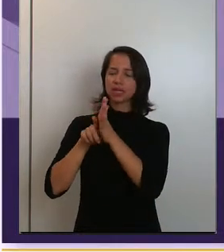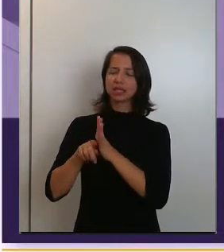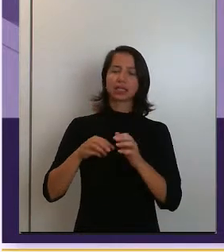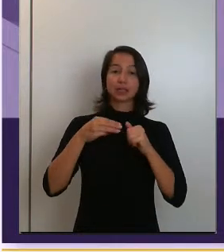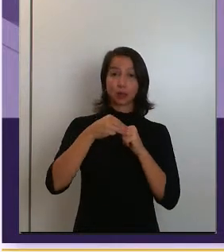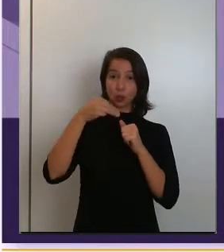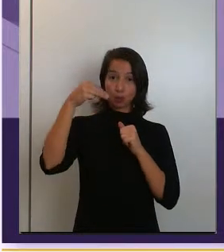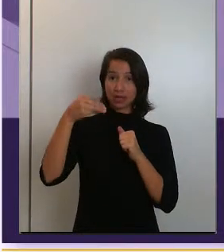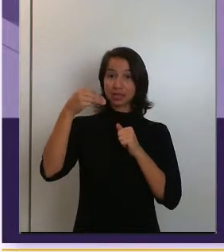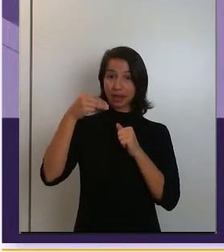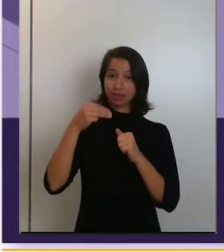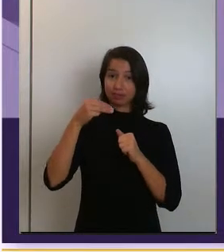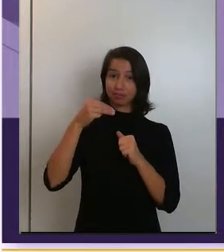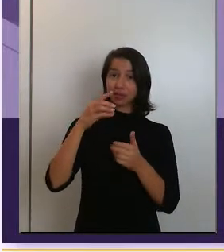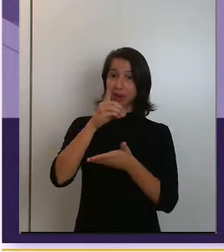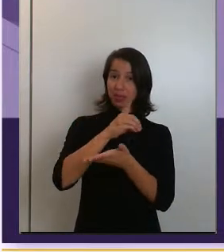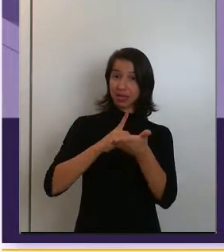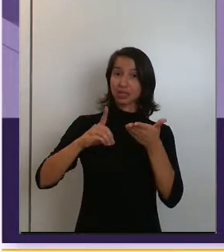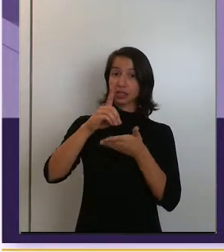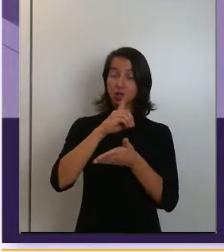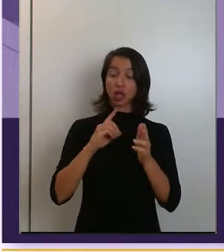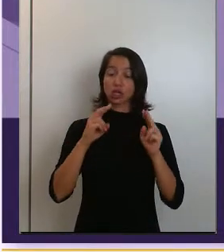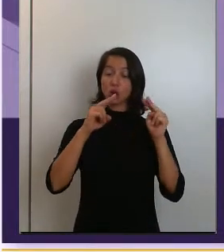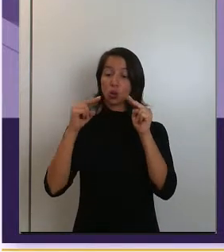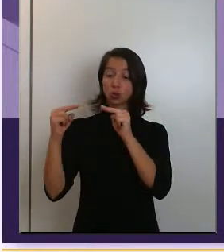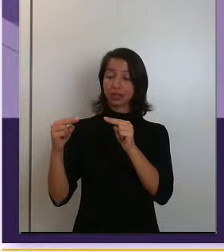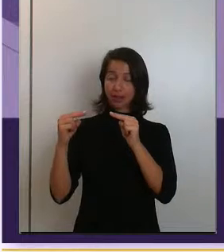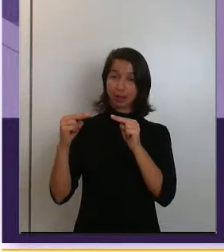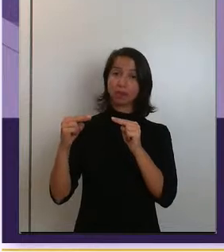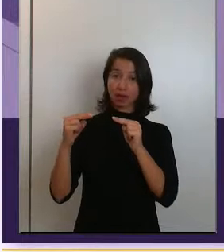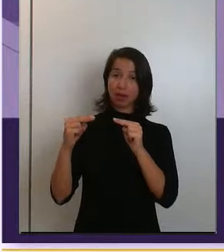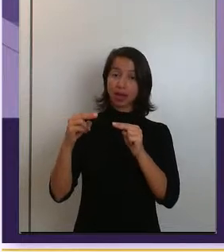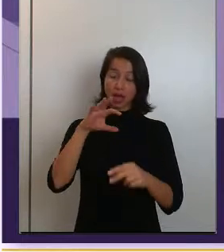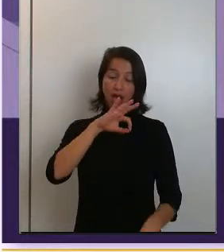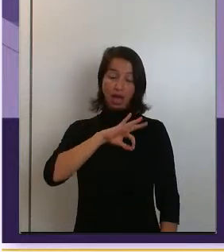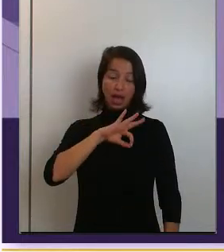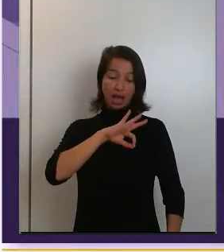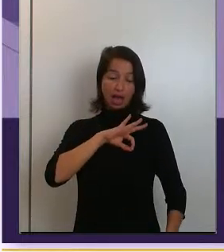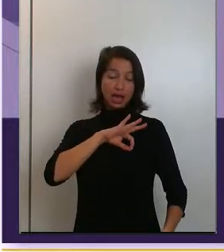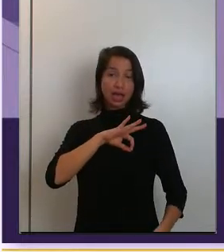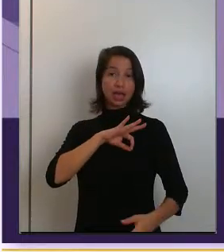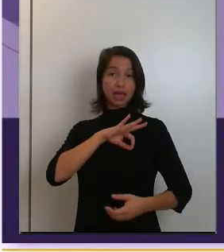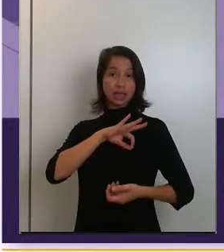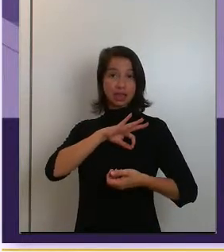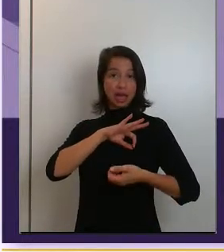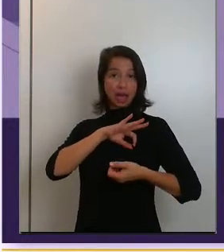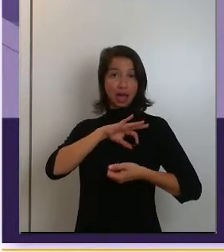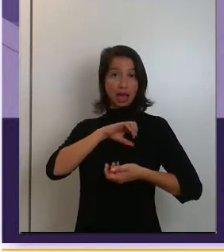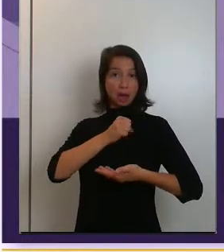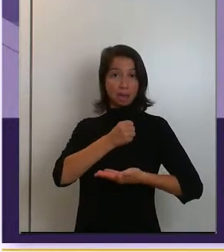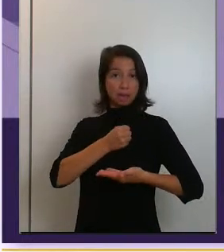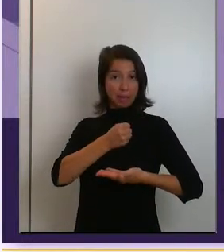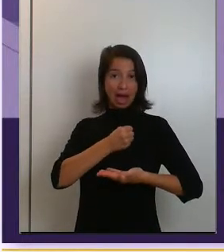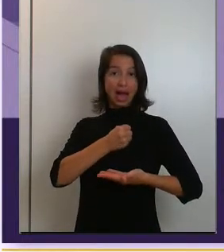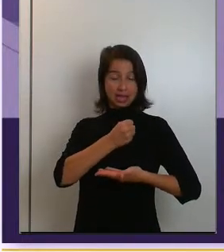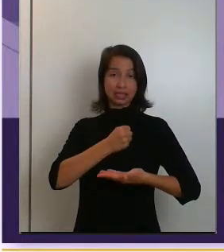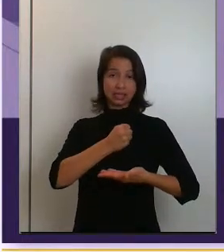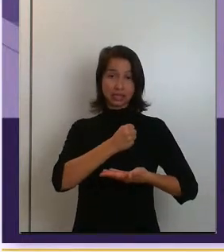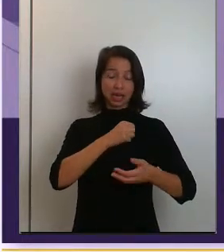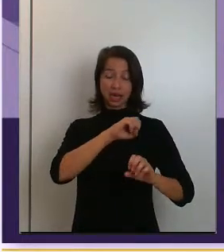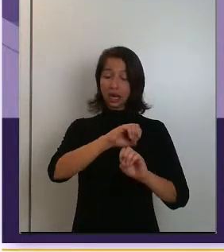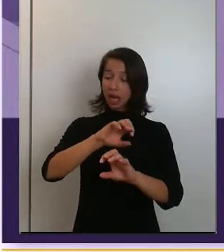implementação da renda básica universal como uma forma de alcançar a igualdade de gênero. E a divisão sexual do trabalho,